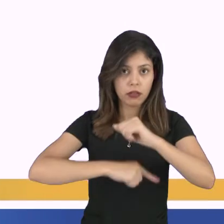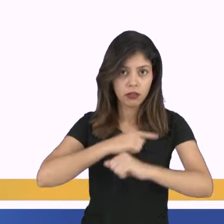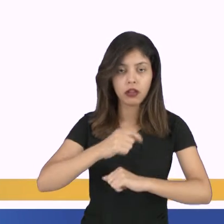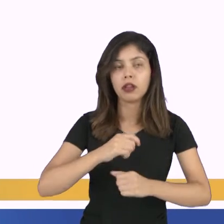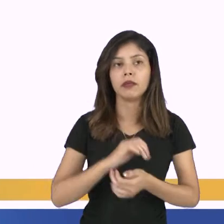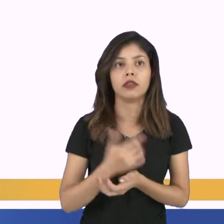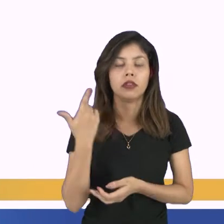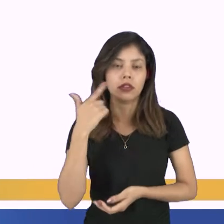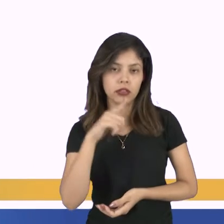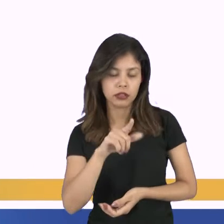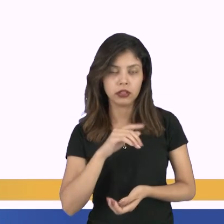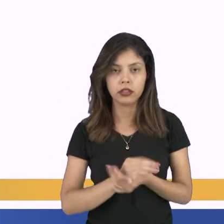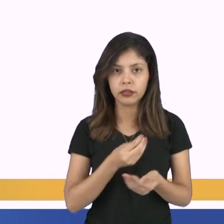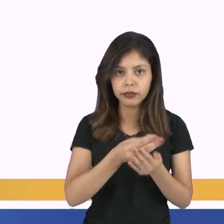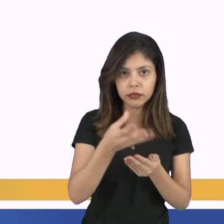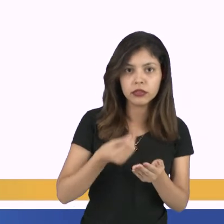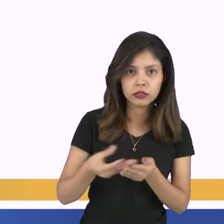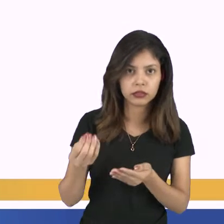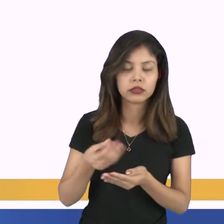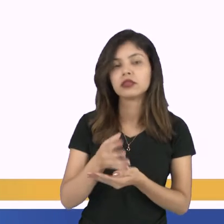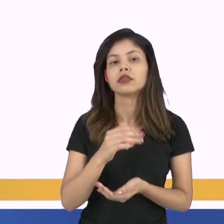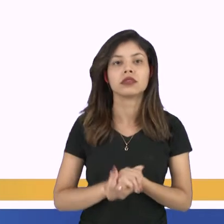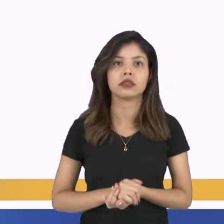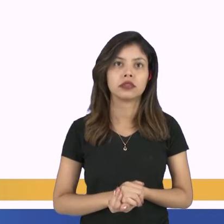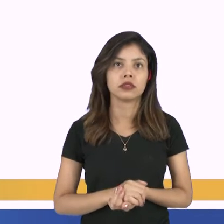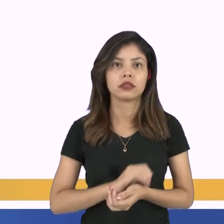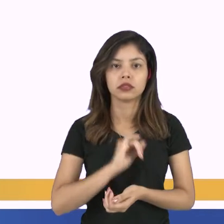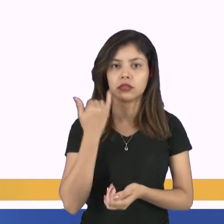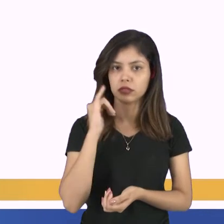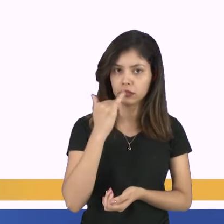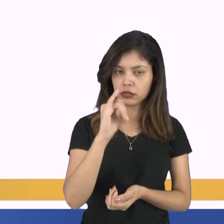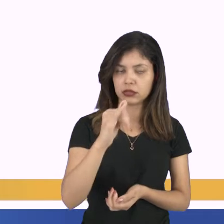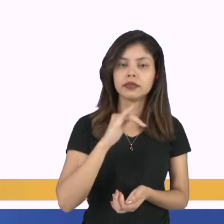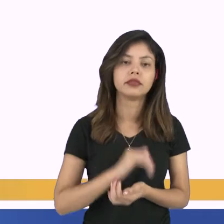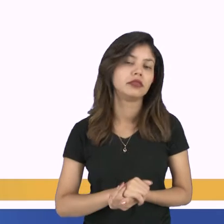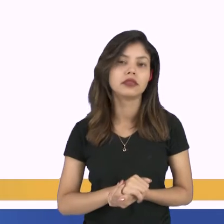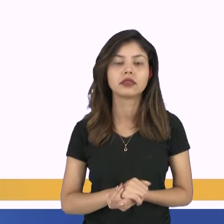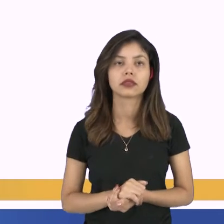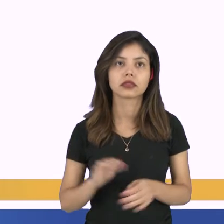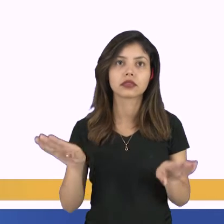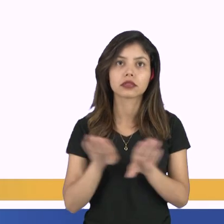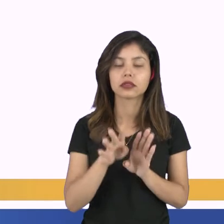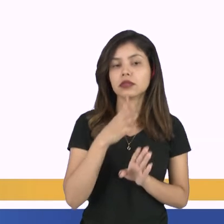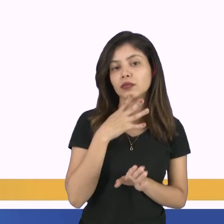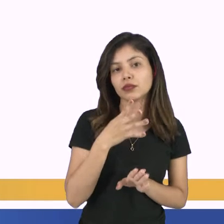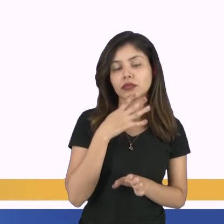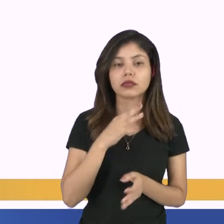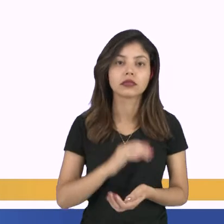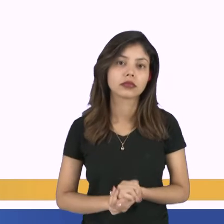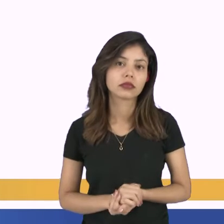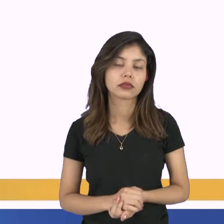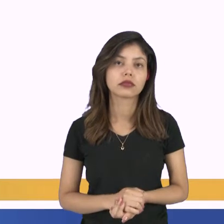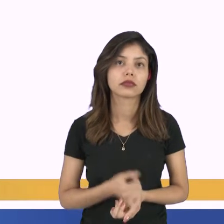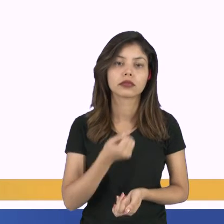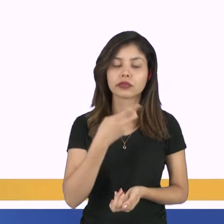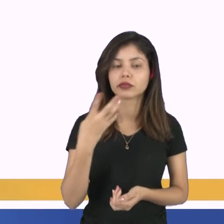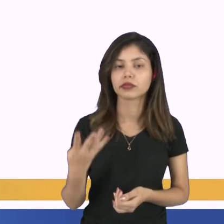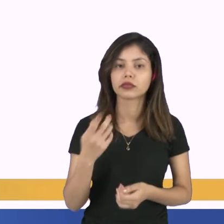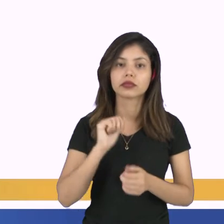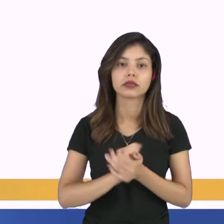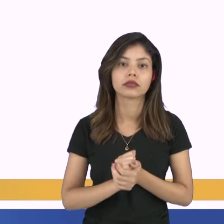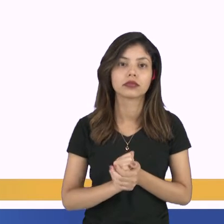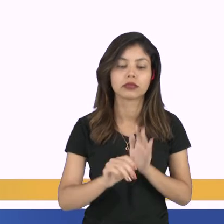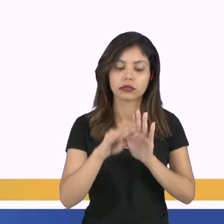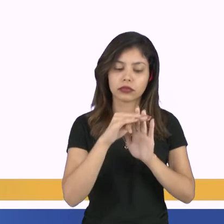Então, a gente consegue distribuir esses elétrons, conhecemos a quantidade de camadas eletrônicas ou os